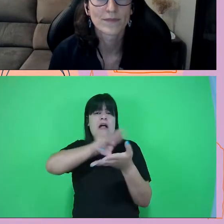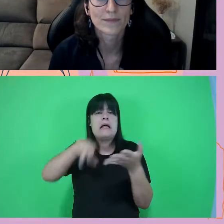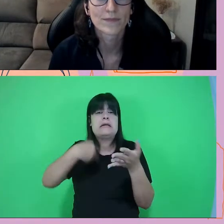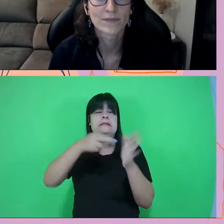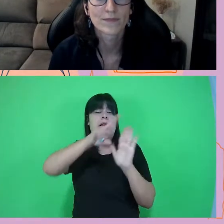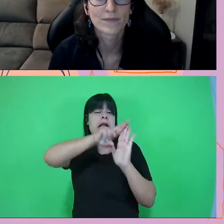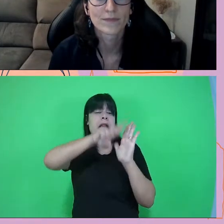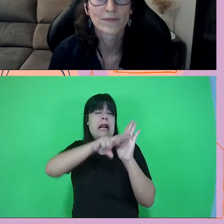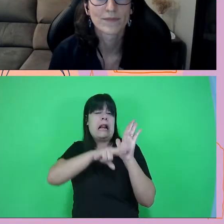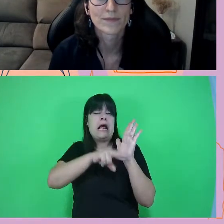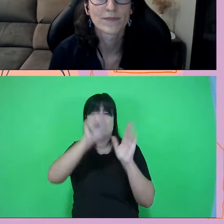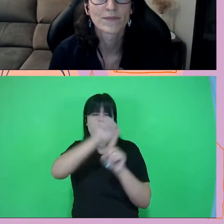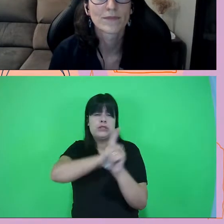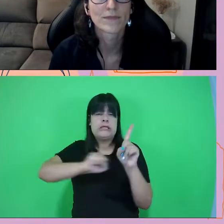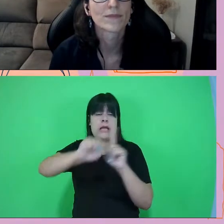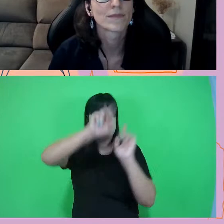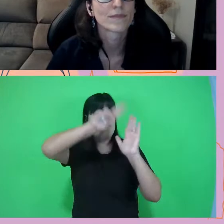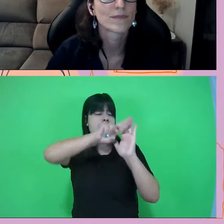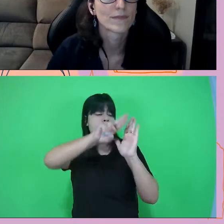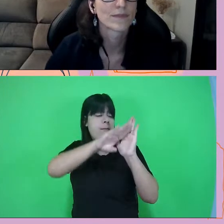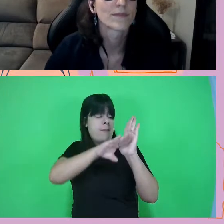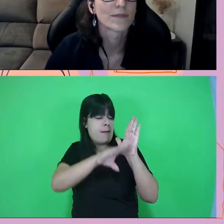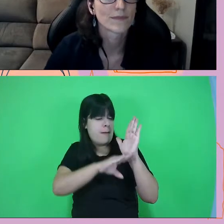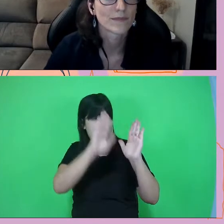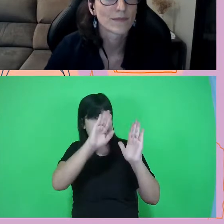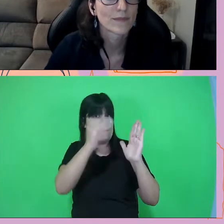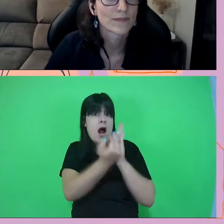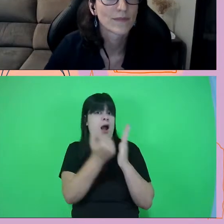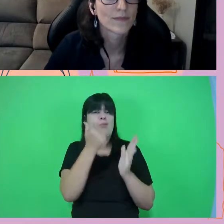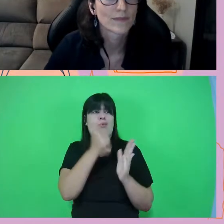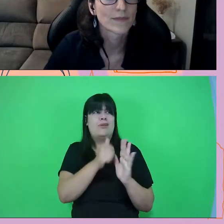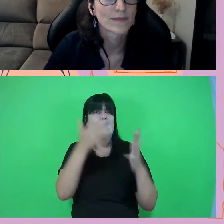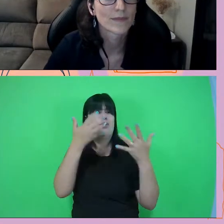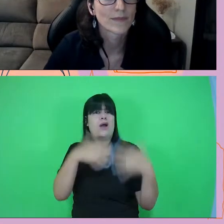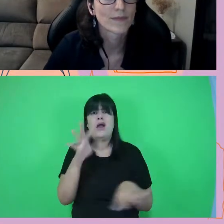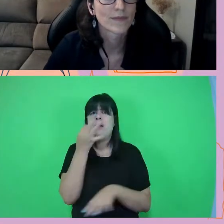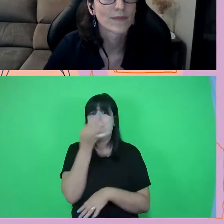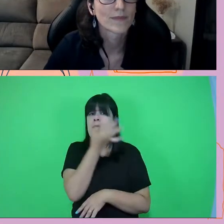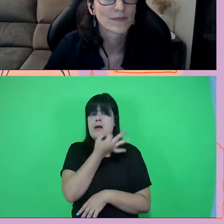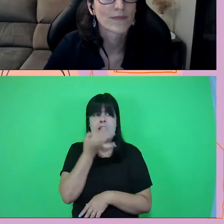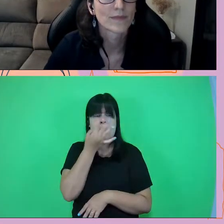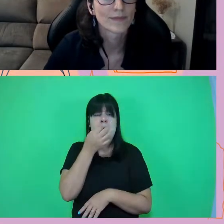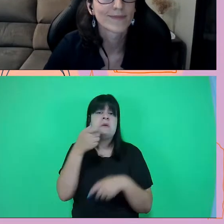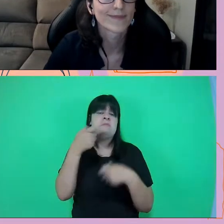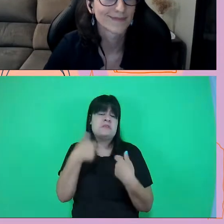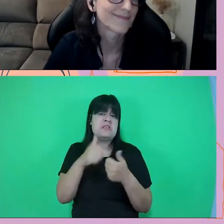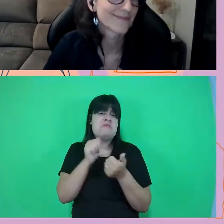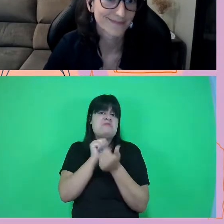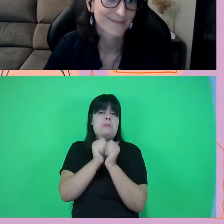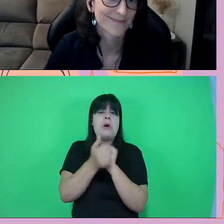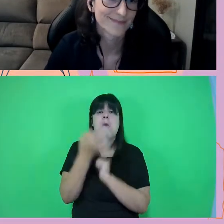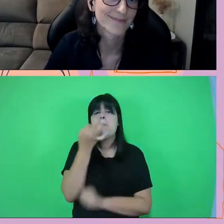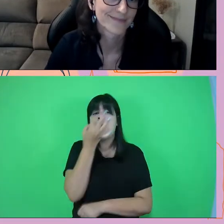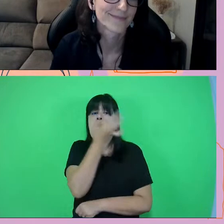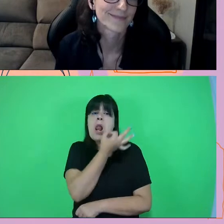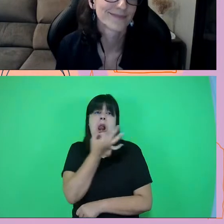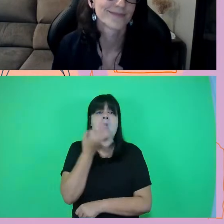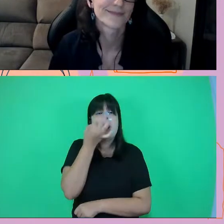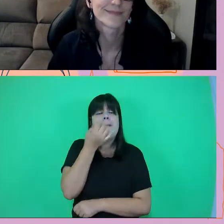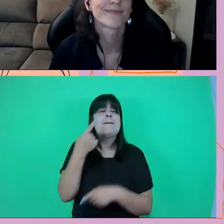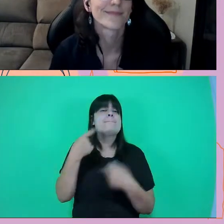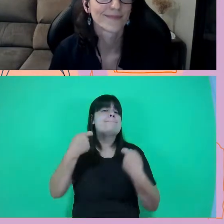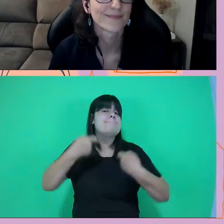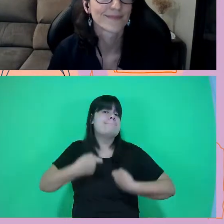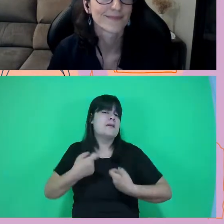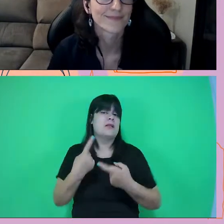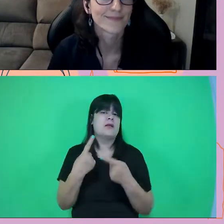padrões, e que muitas vezes a mulher não quer usar o batom, mas ela tem que jogar futebol com um batom lá na boca, porque